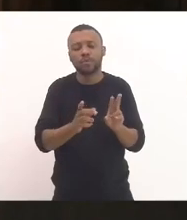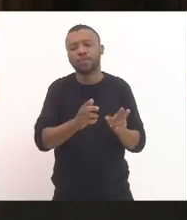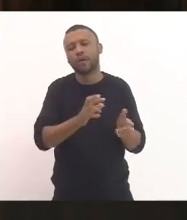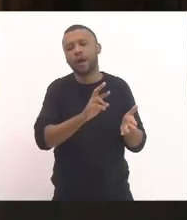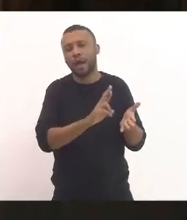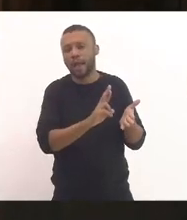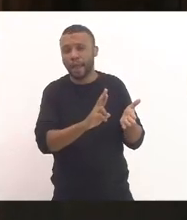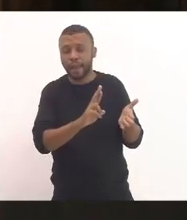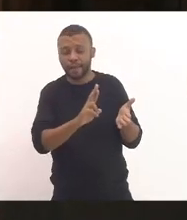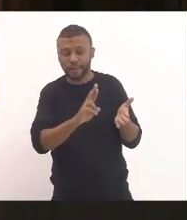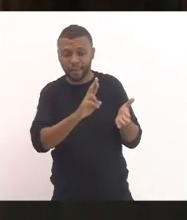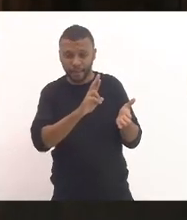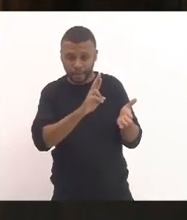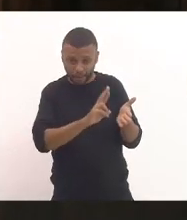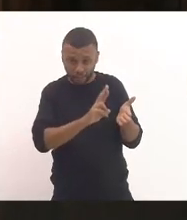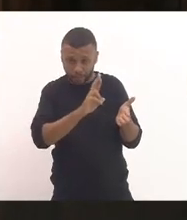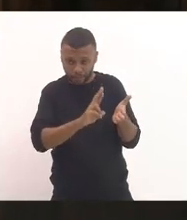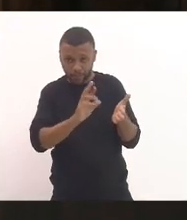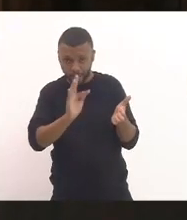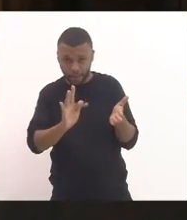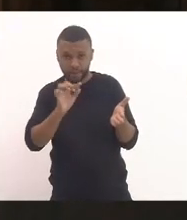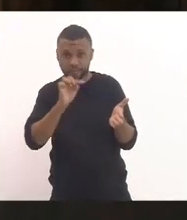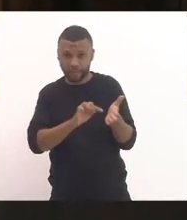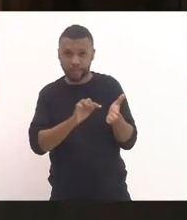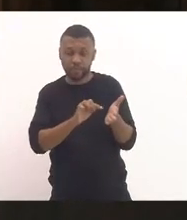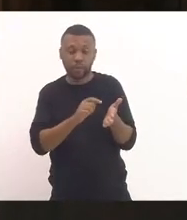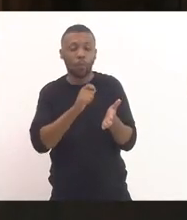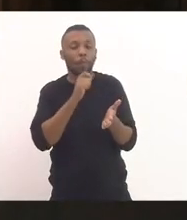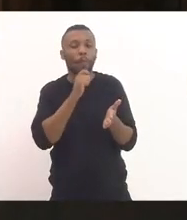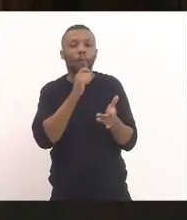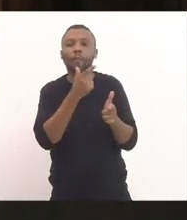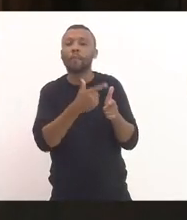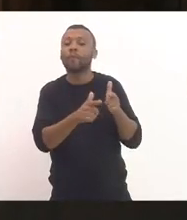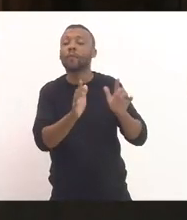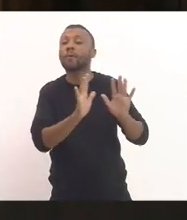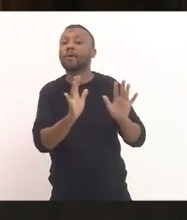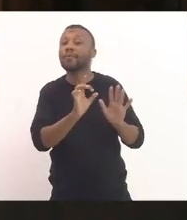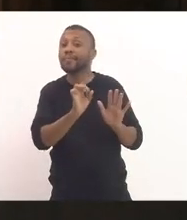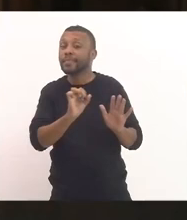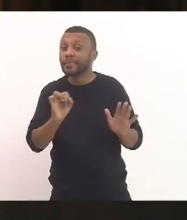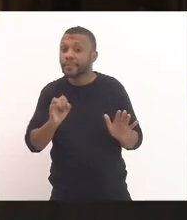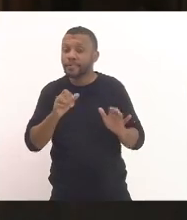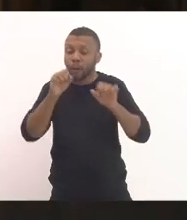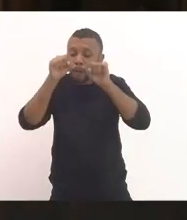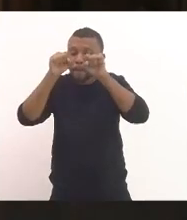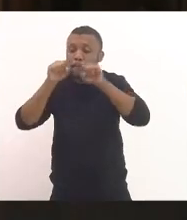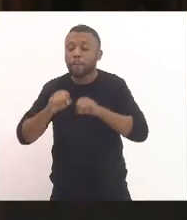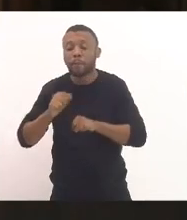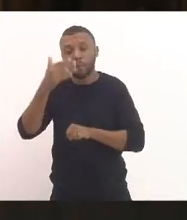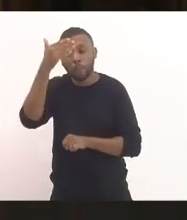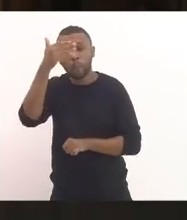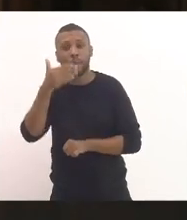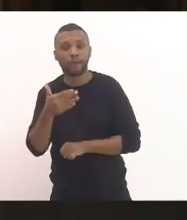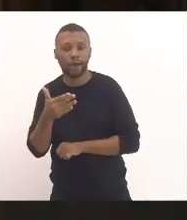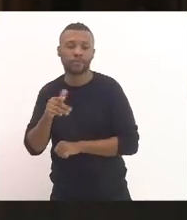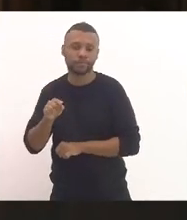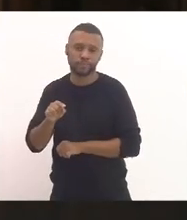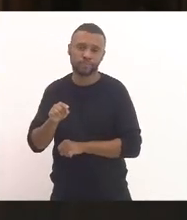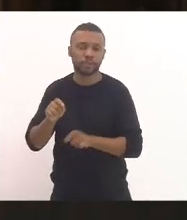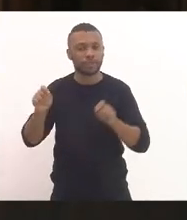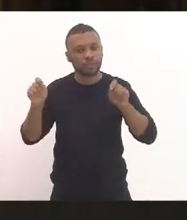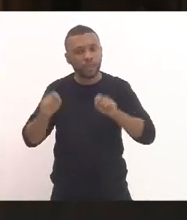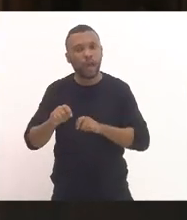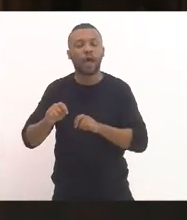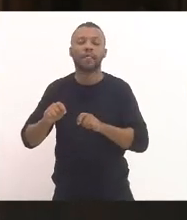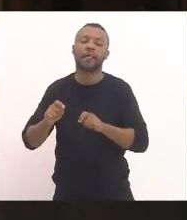fiscal não tem problema nesse Tecnicamente comprovado que passe então a valer